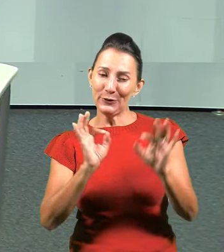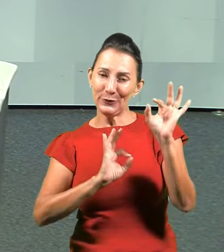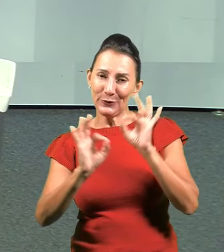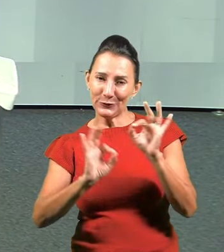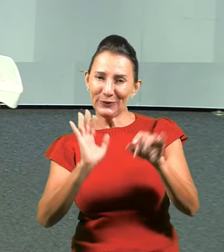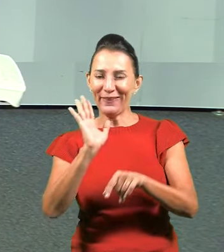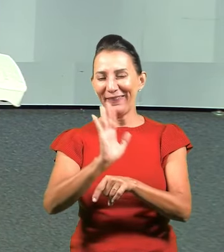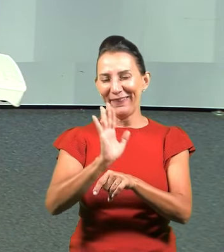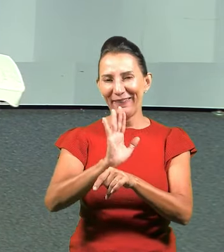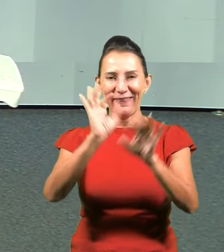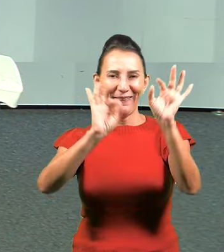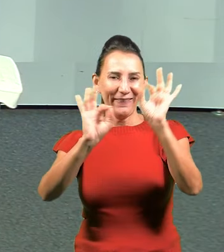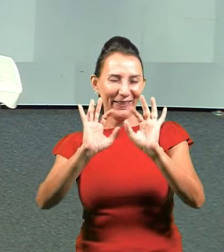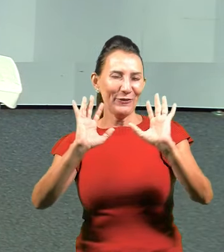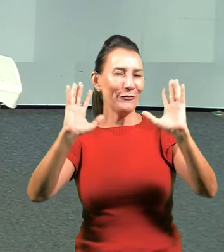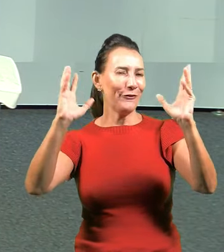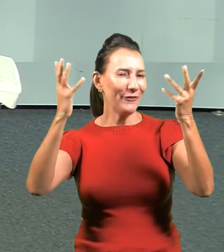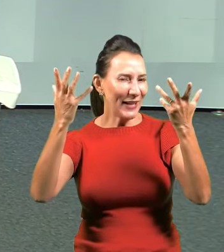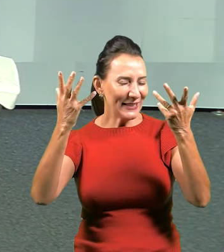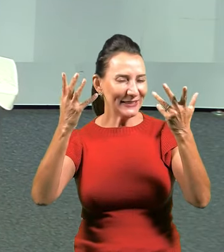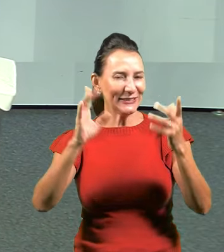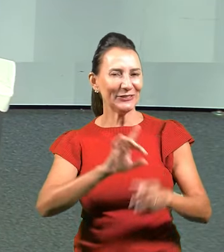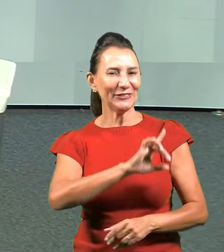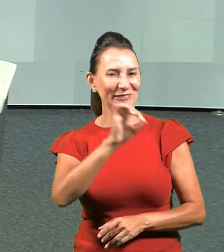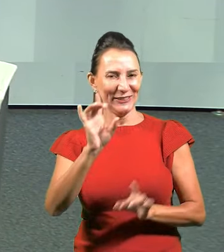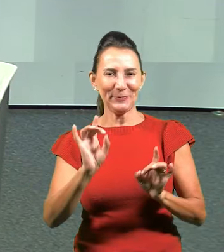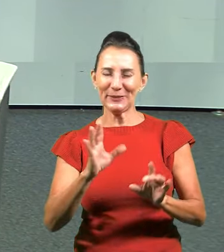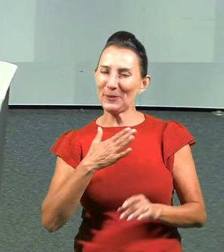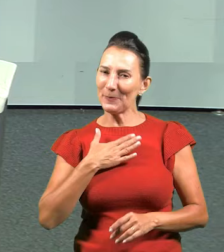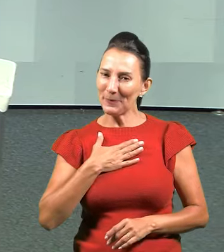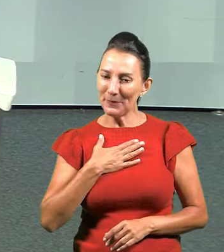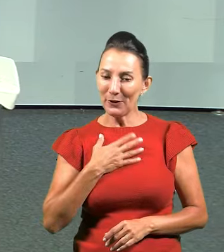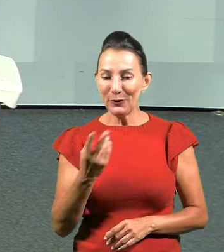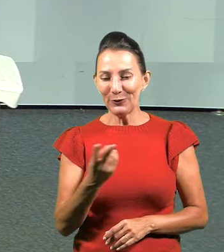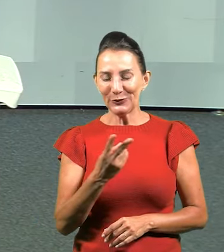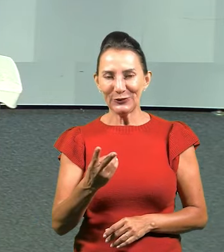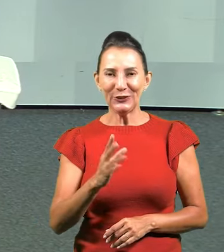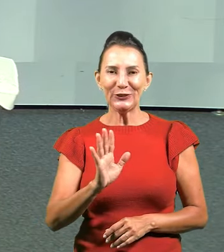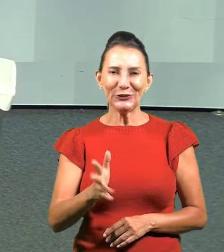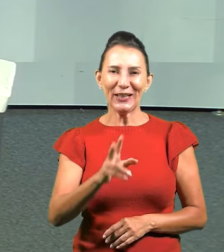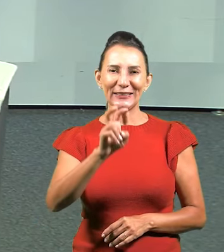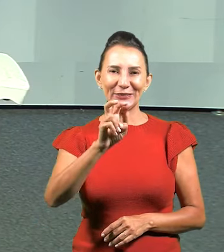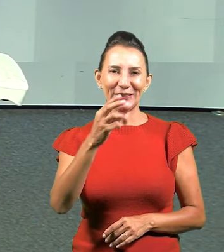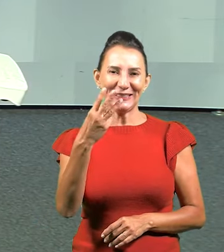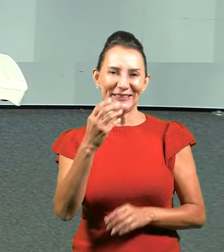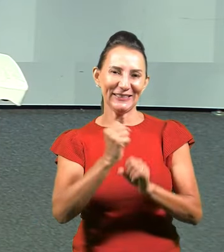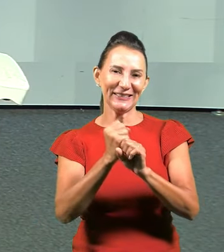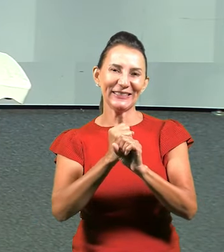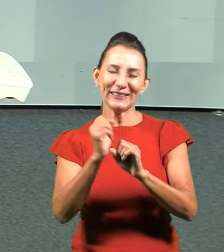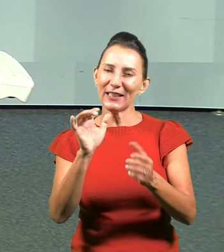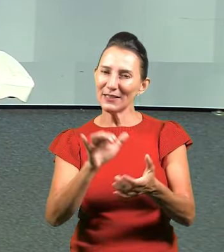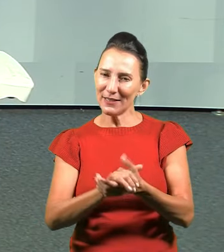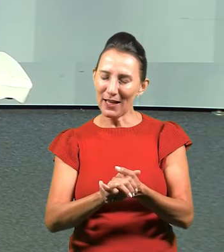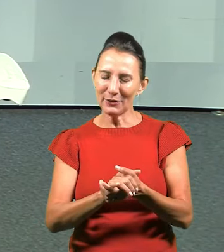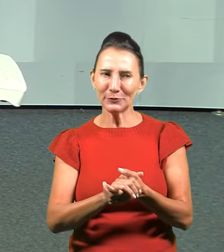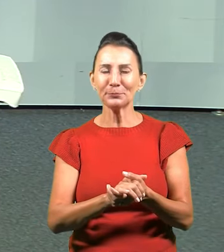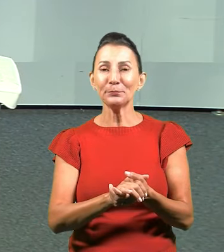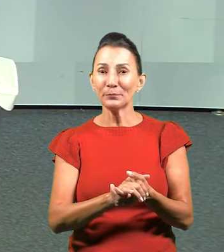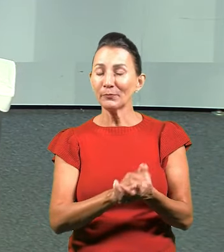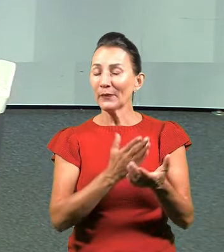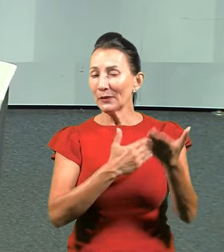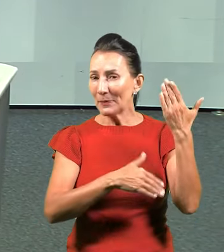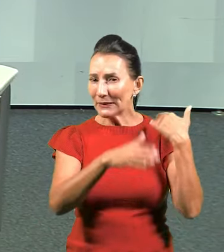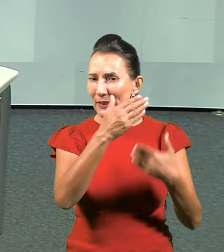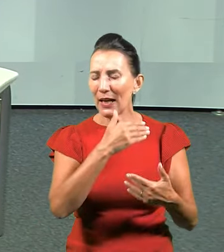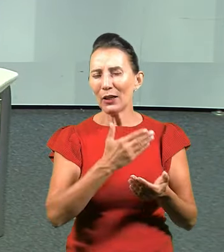e foi um dia muito especial para mim. Hoje eles já estão com 53 anos de casados. Nos primeiros anos de